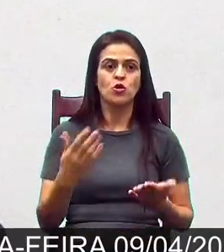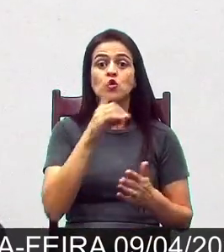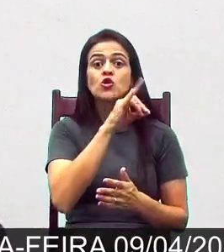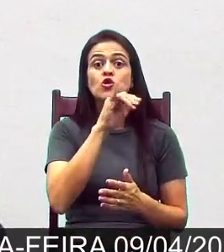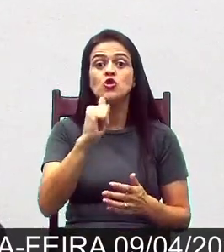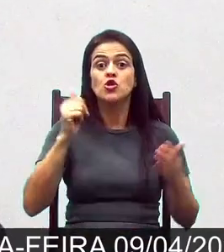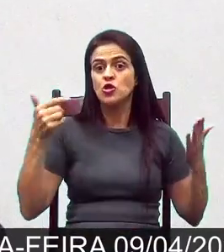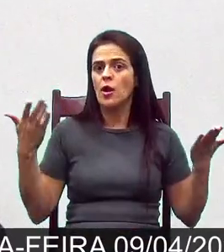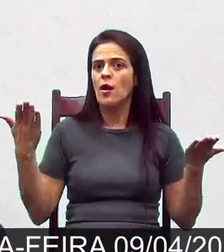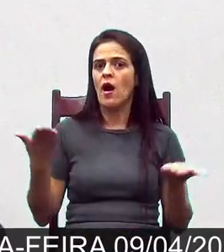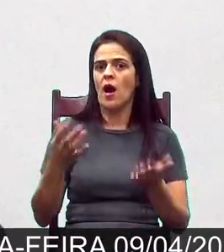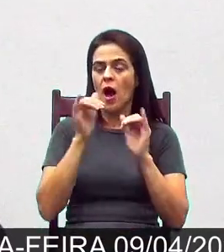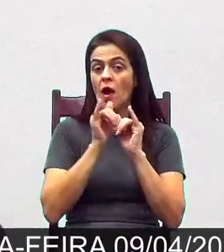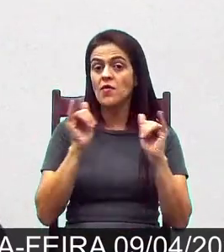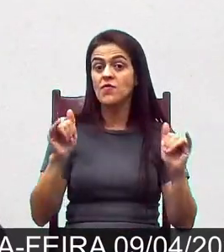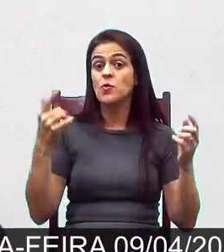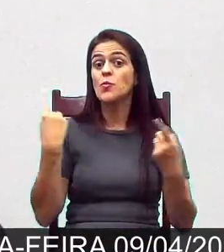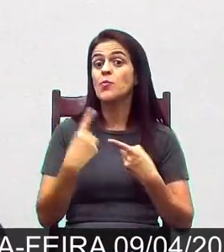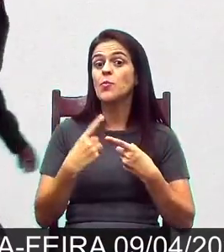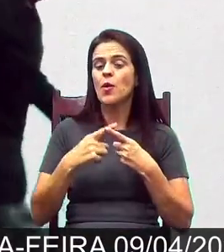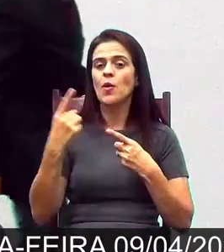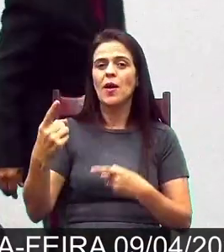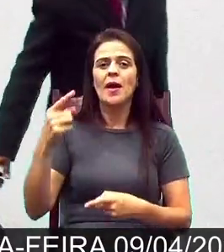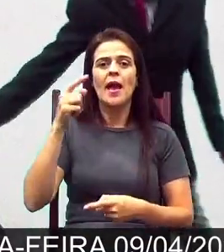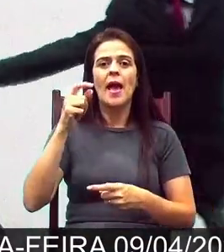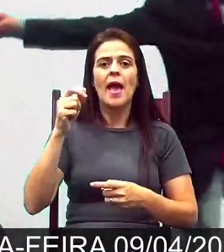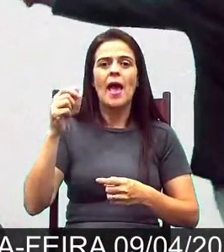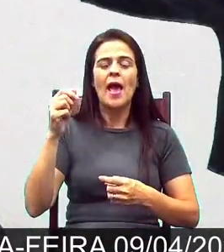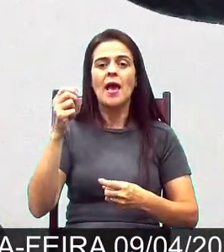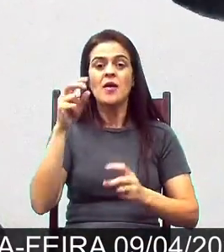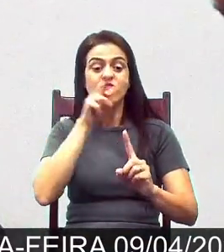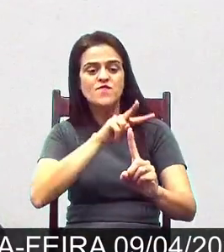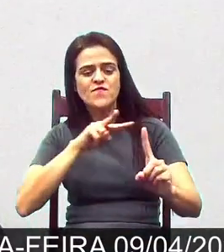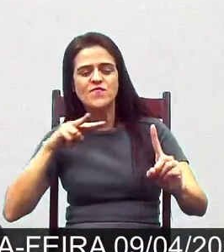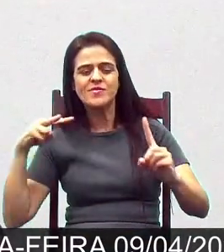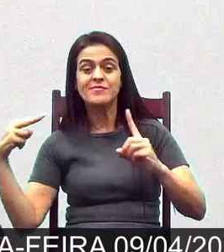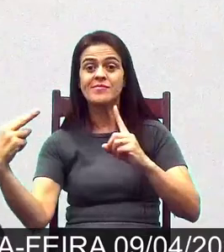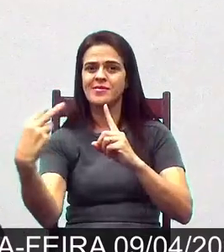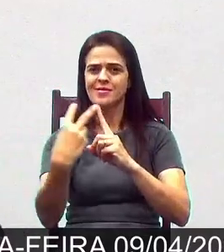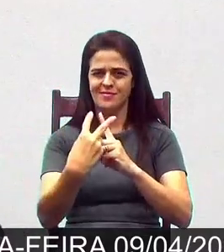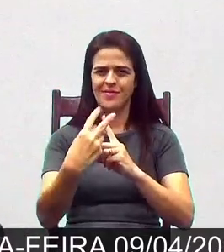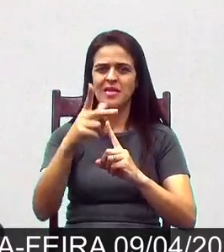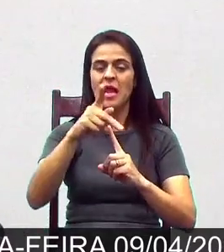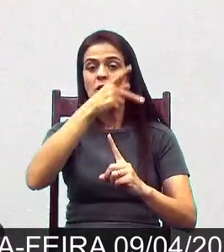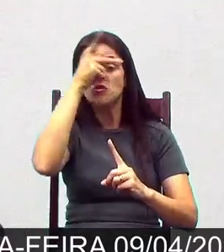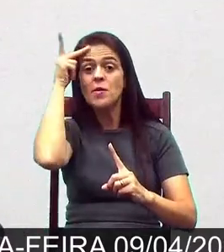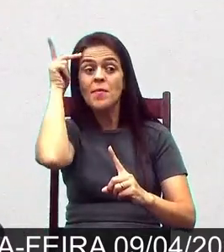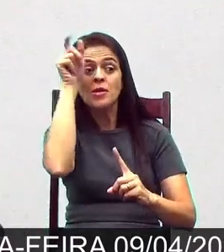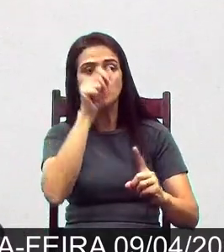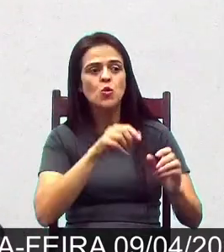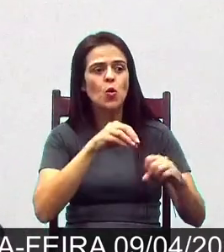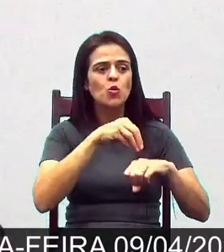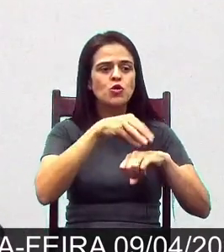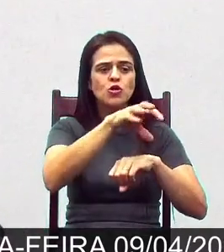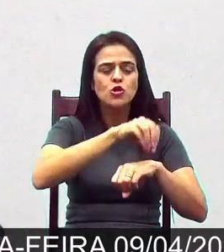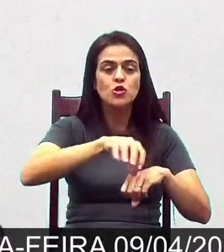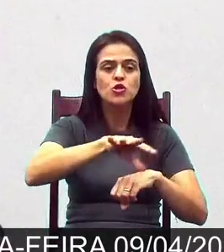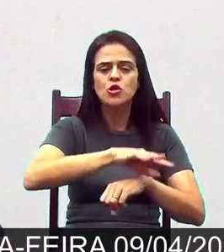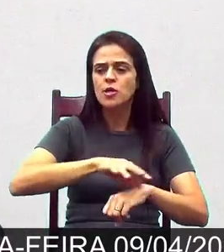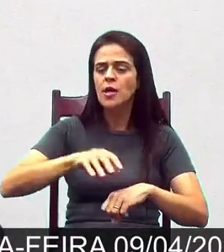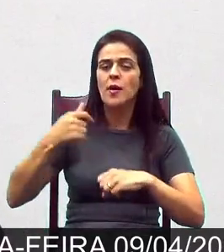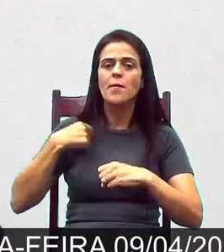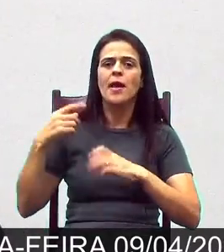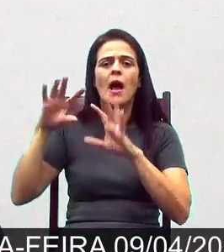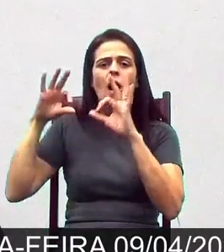data, como objetivo de dar visibilidade ao assunto do luto parental, colaborando com respeito a esse